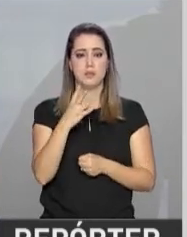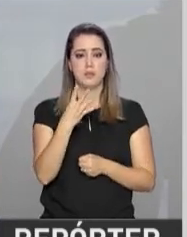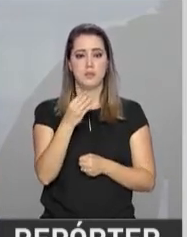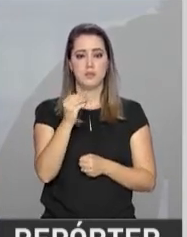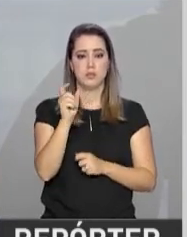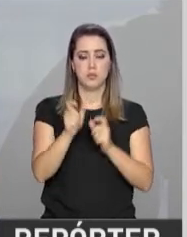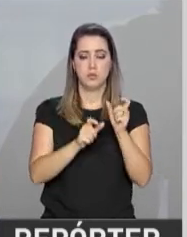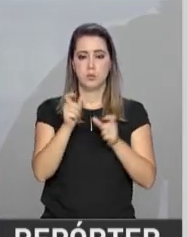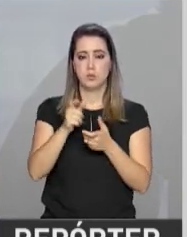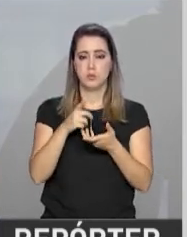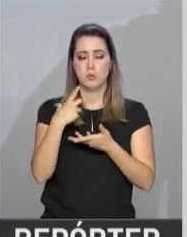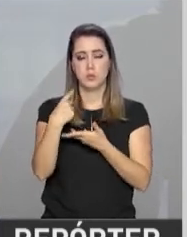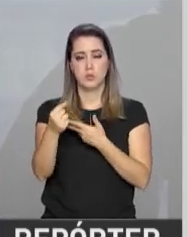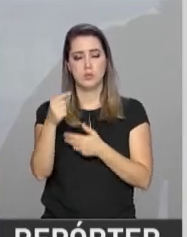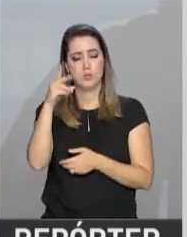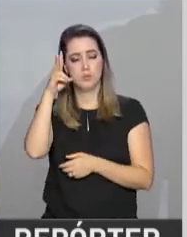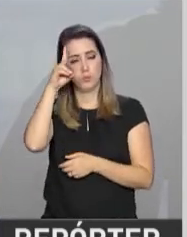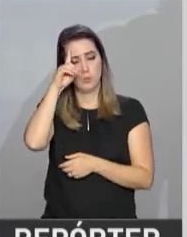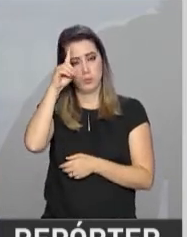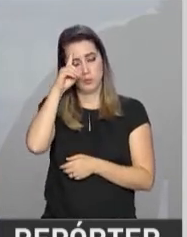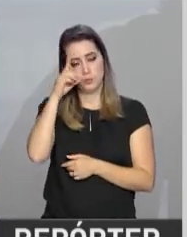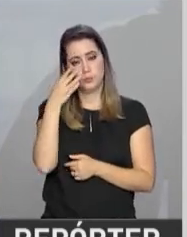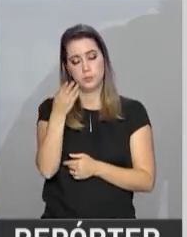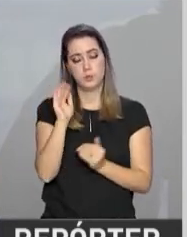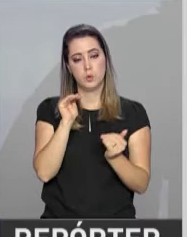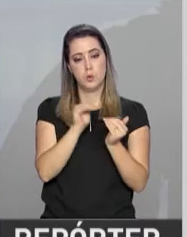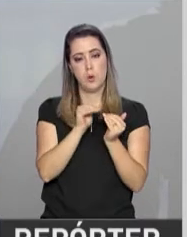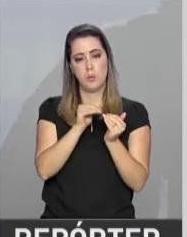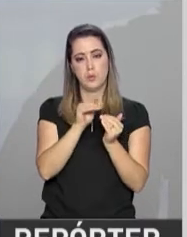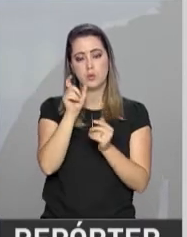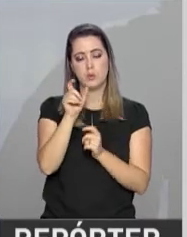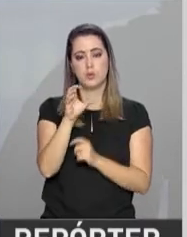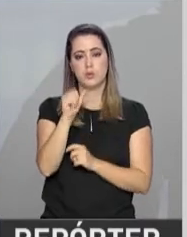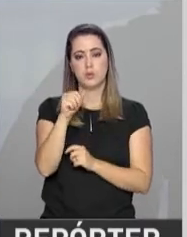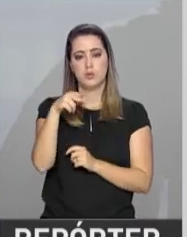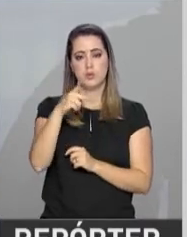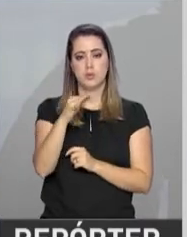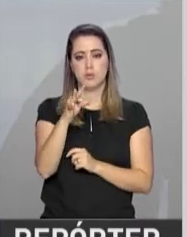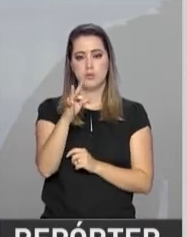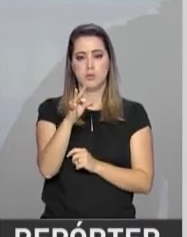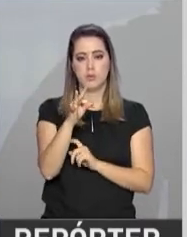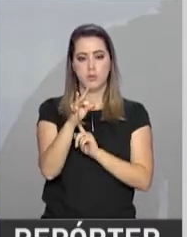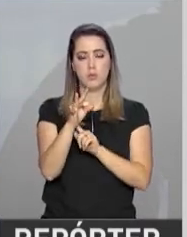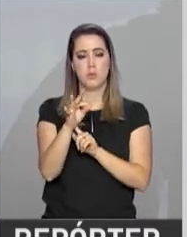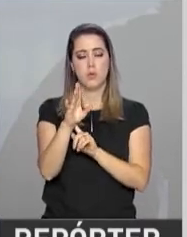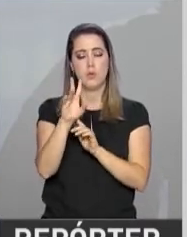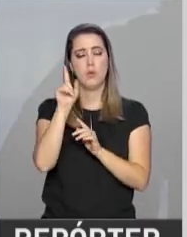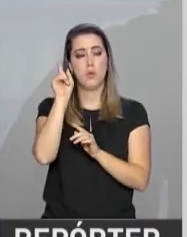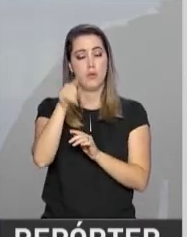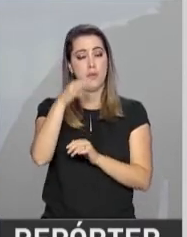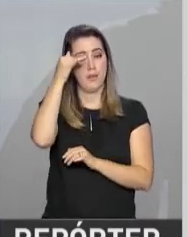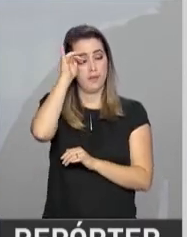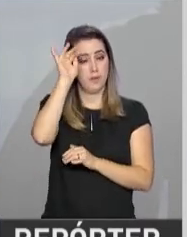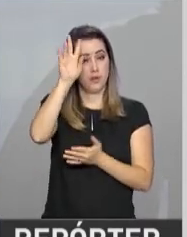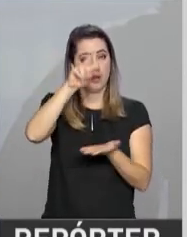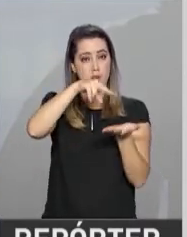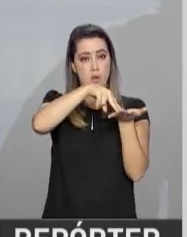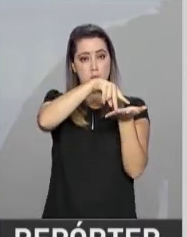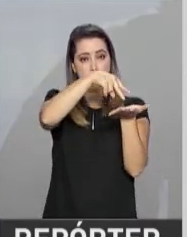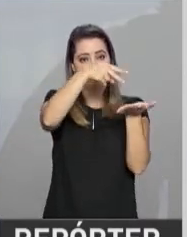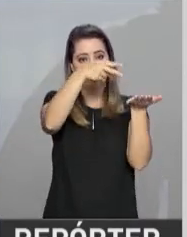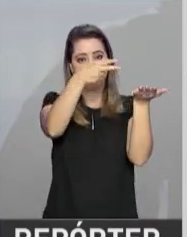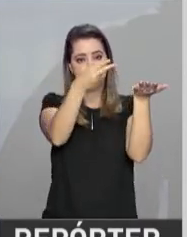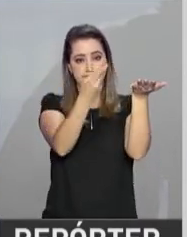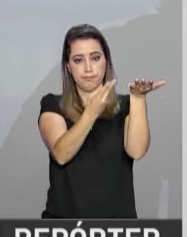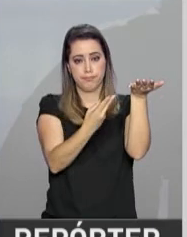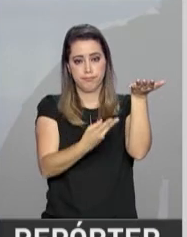afastamentos por dia o foco da campanha nacional de prevenção de acidentes do trabalho em 2018 são as quedas de